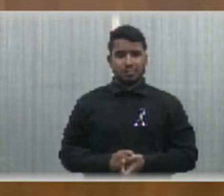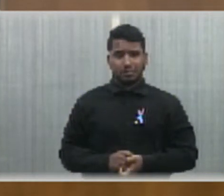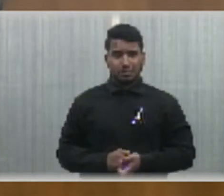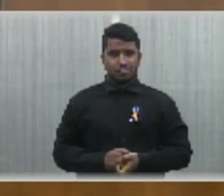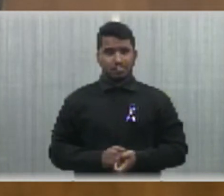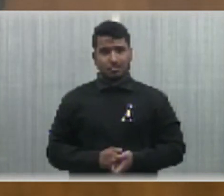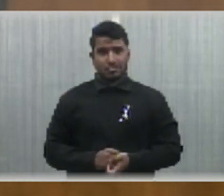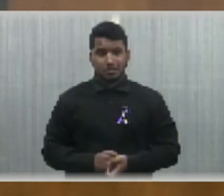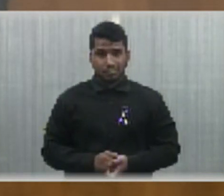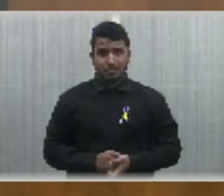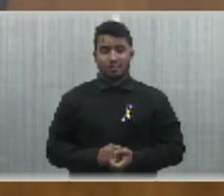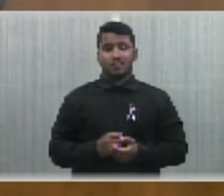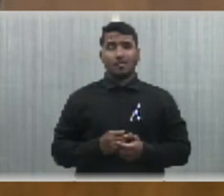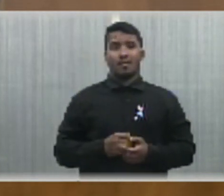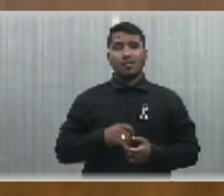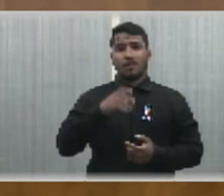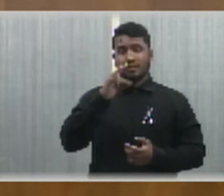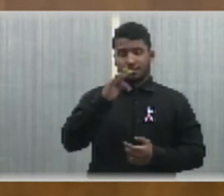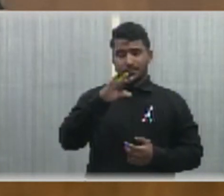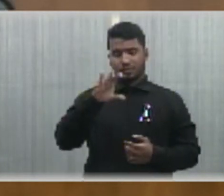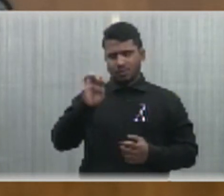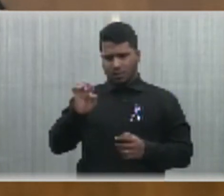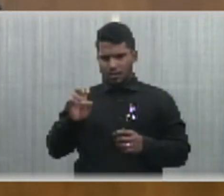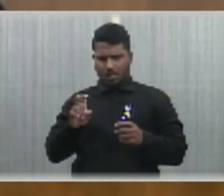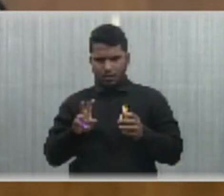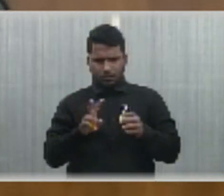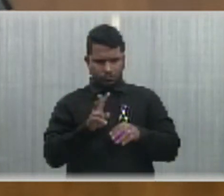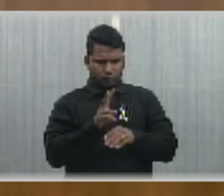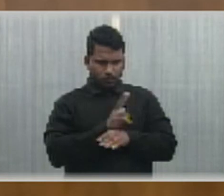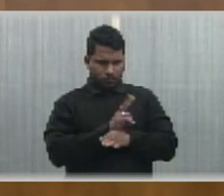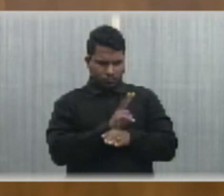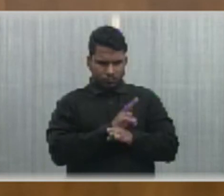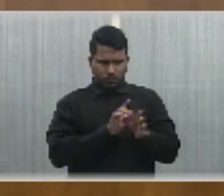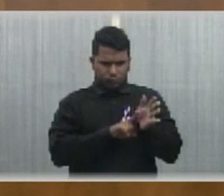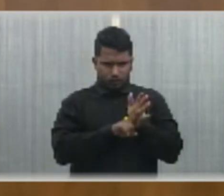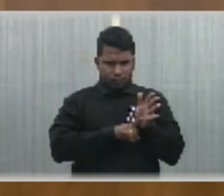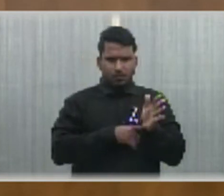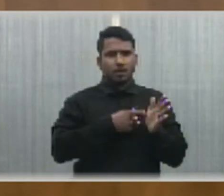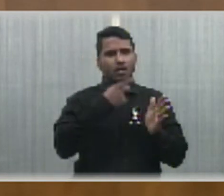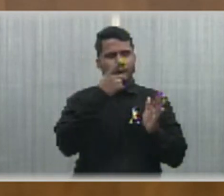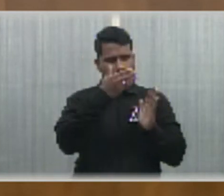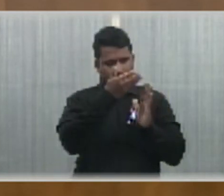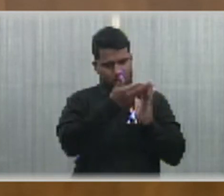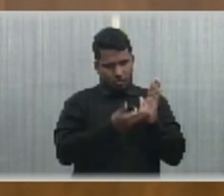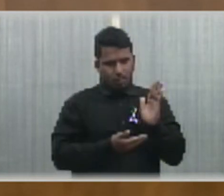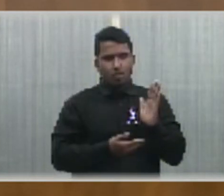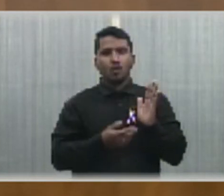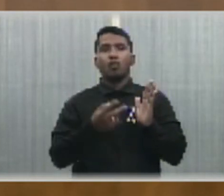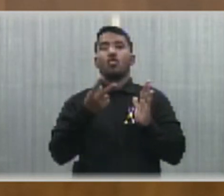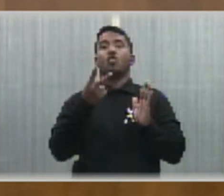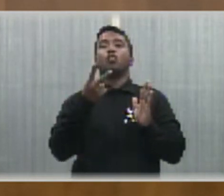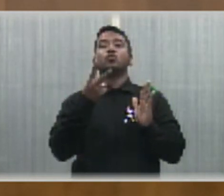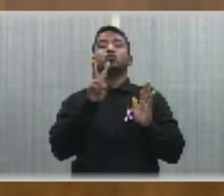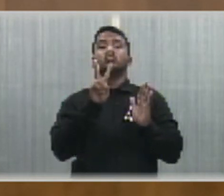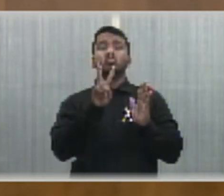Inclusive, senhor presidente, o Tribunal de Contas, nas inspeções e locos, no próprio relatório, ele cita